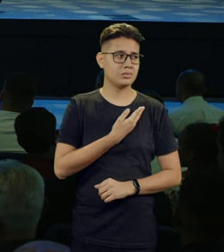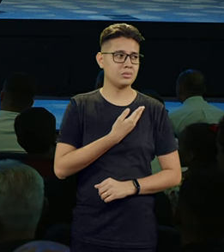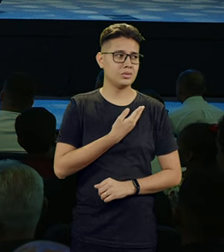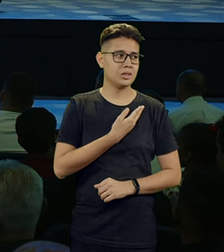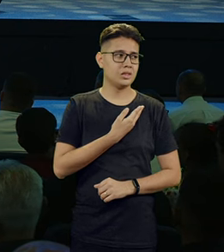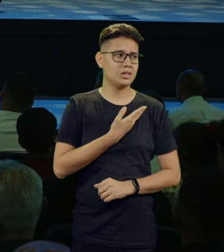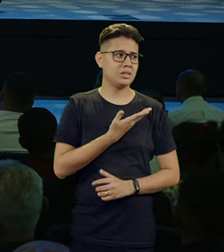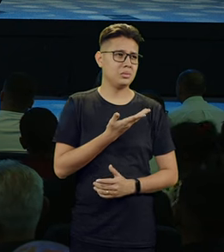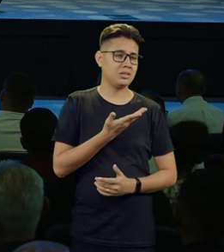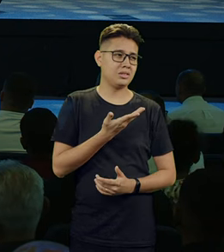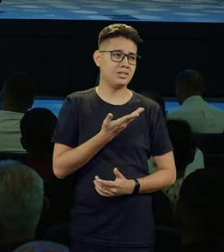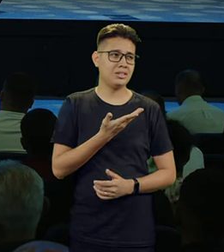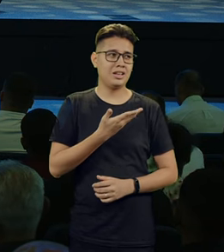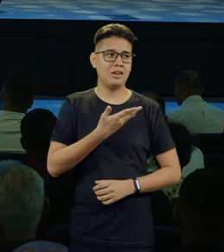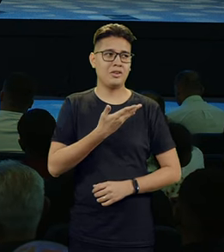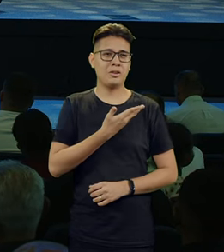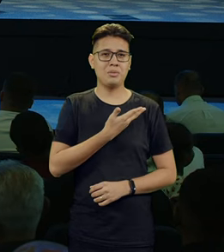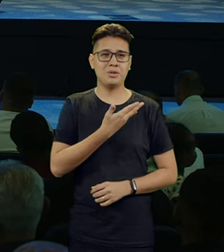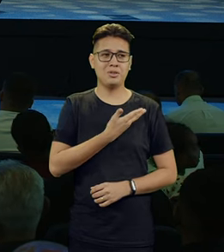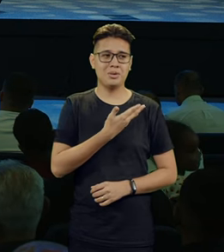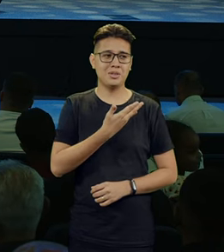Israel está certo na guerra agora.